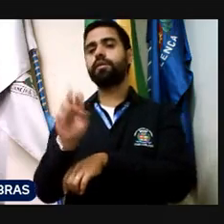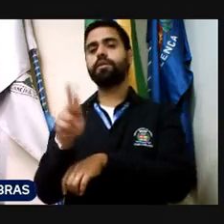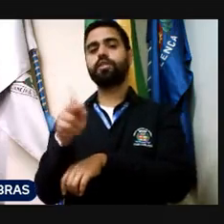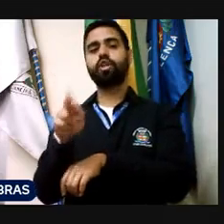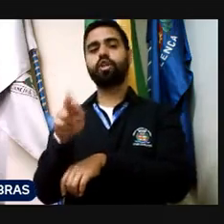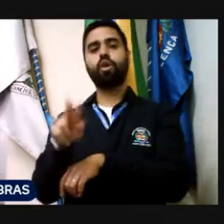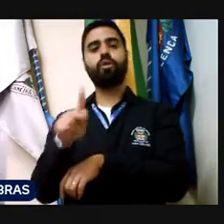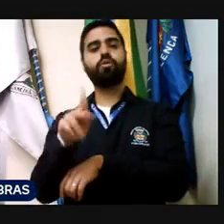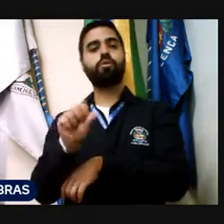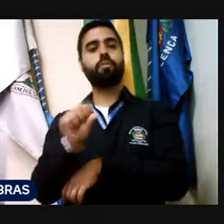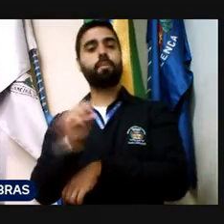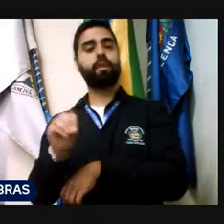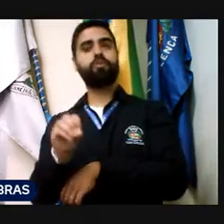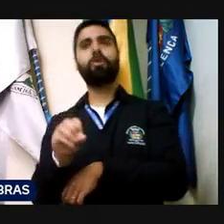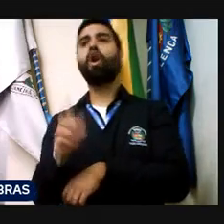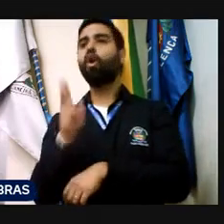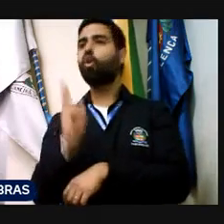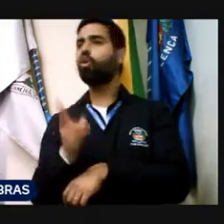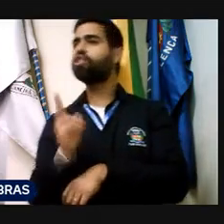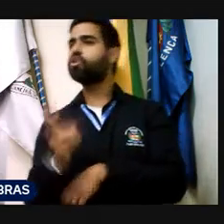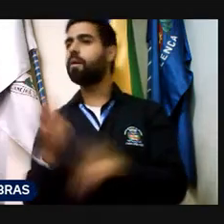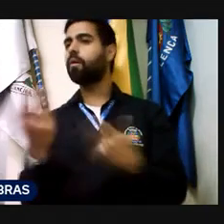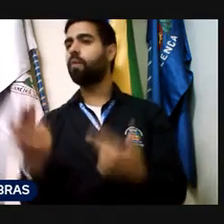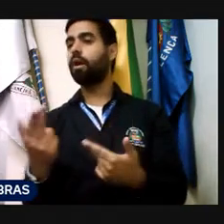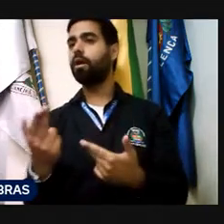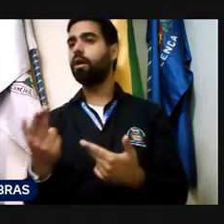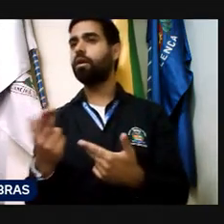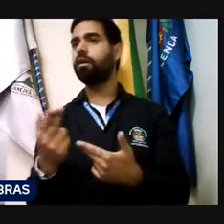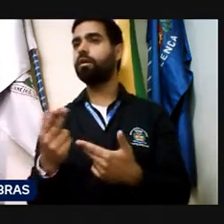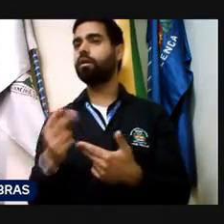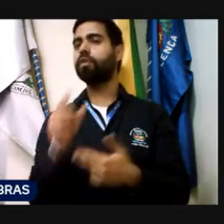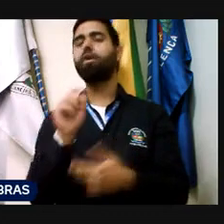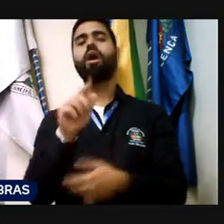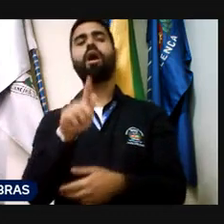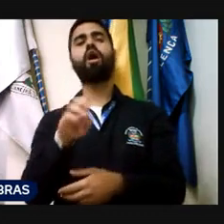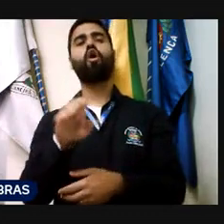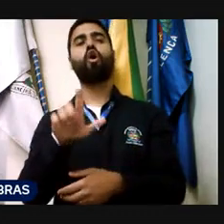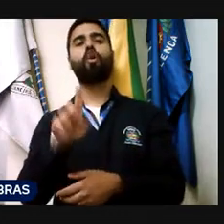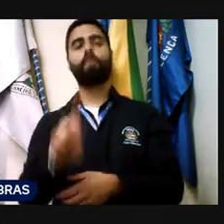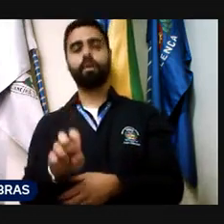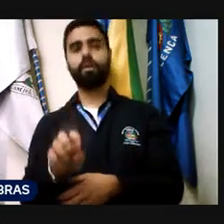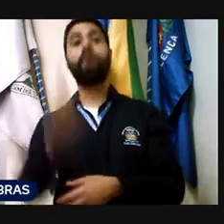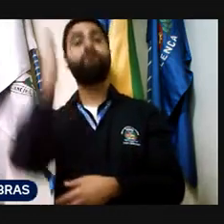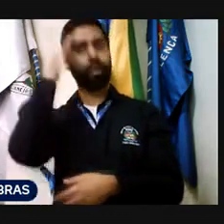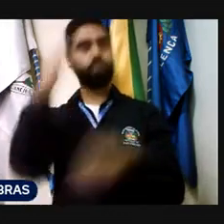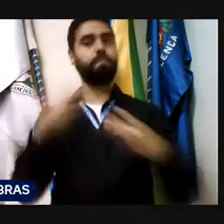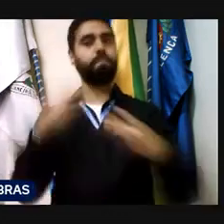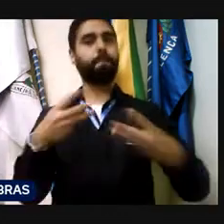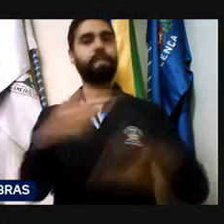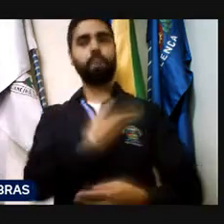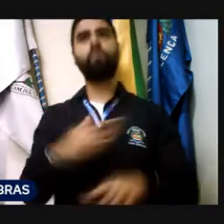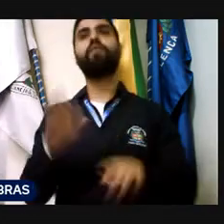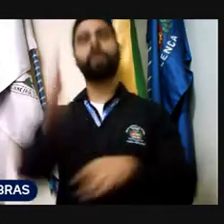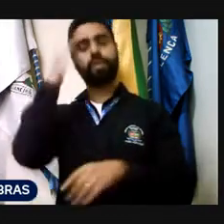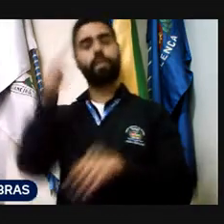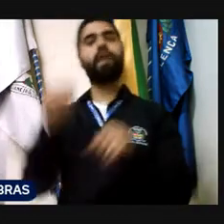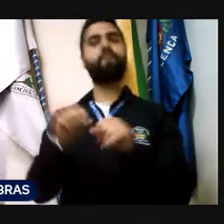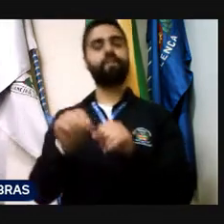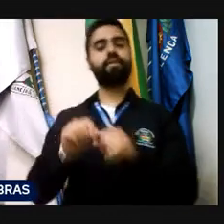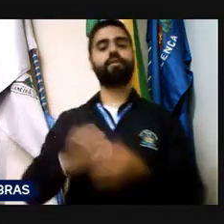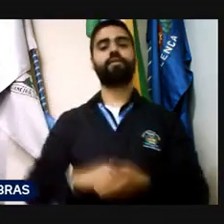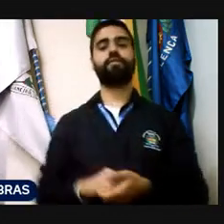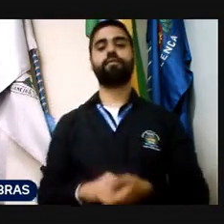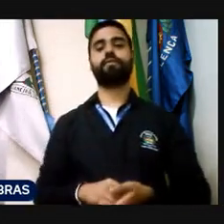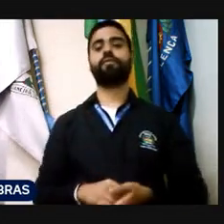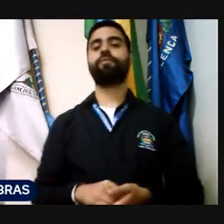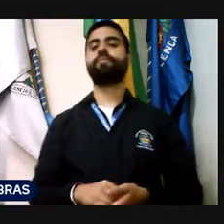a mesma gerente, os mesmos funcionários. Isso é golpe. O Ministério Público vai saber falar. Essa engenharia